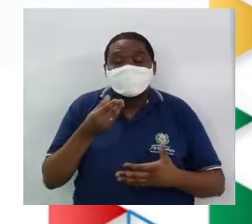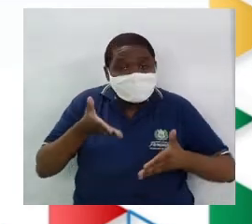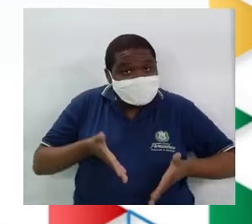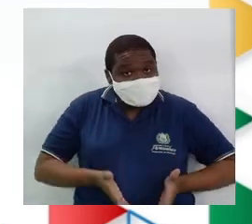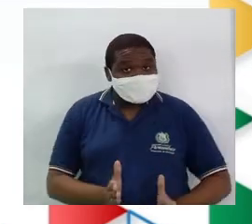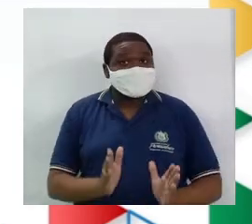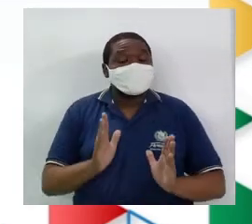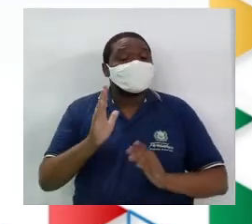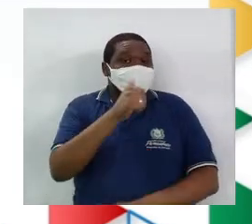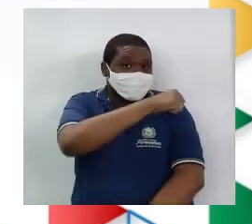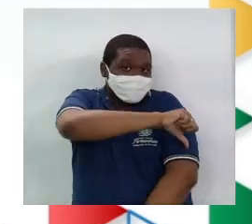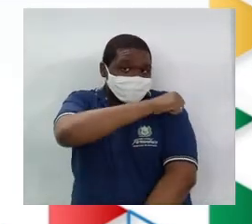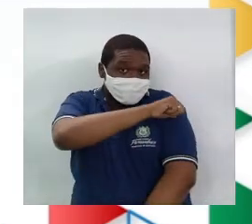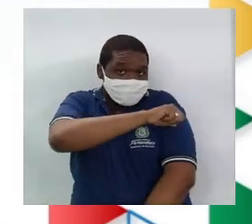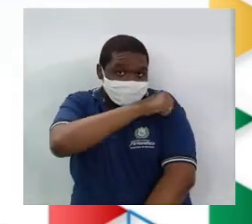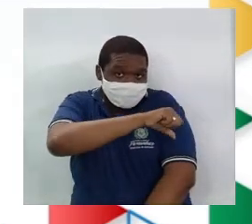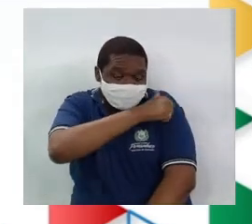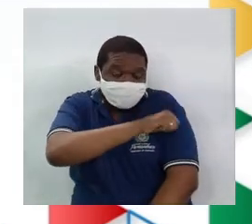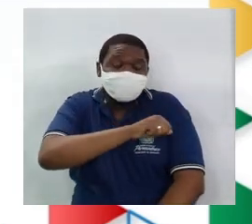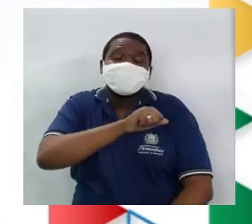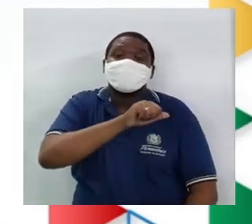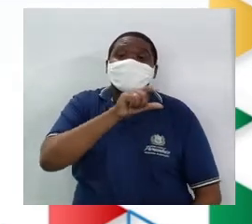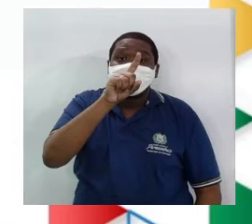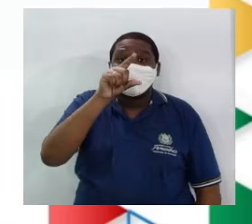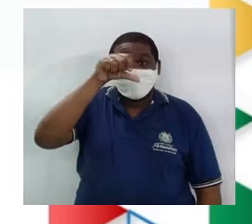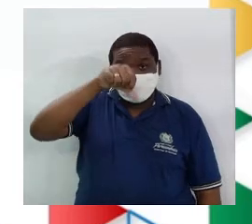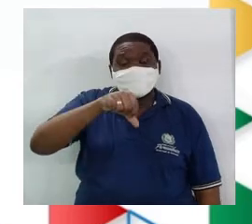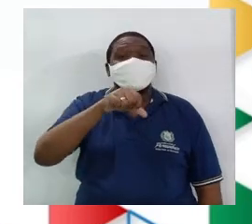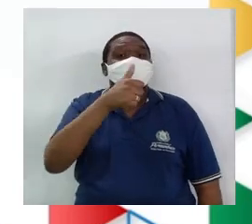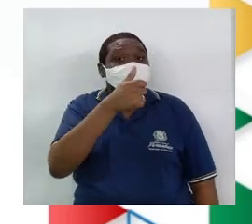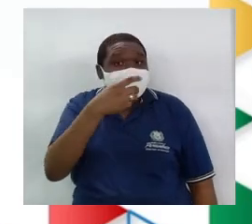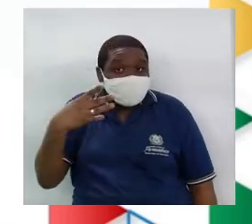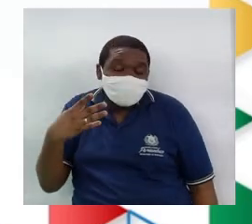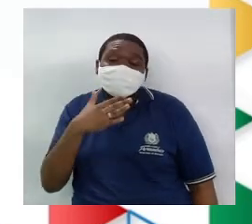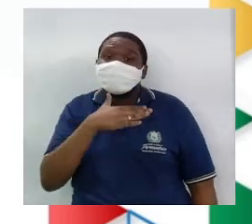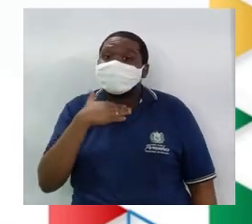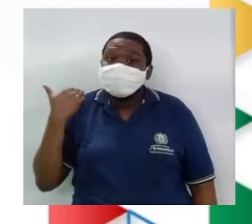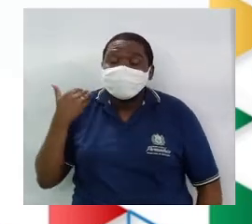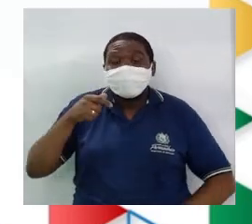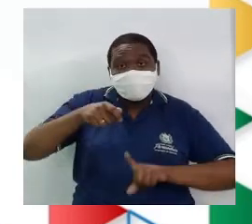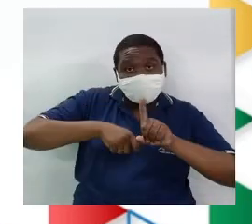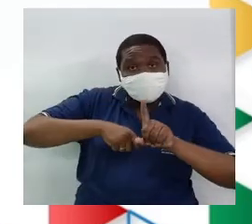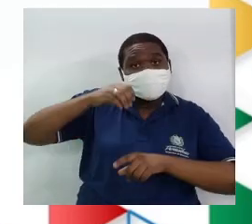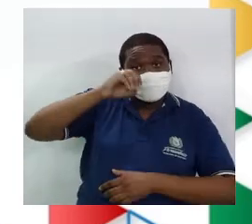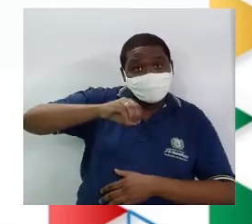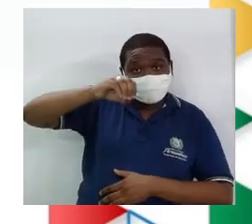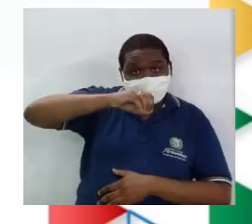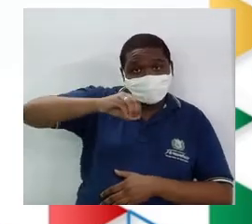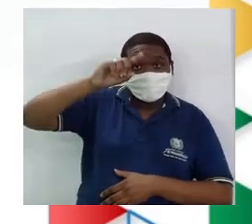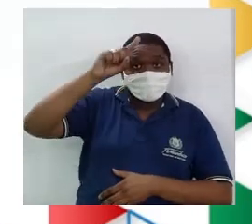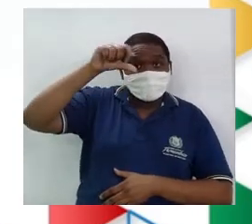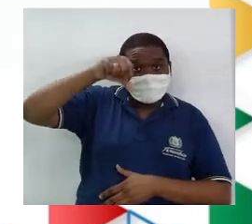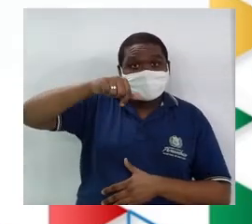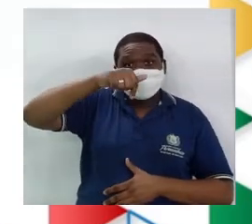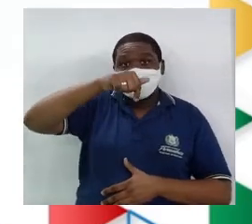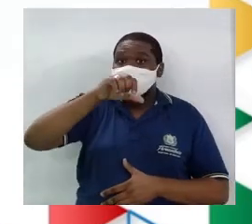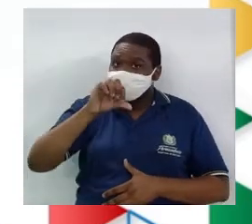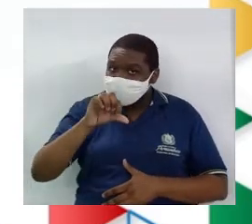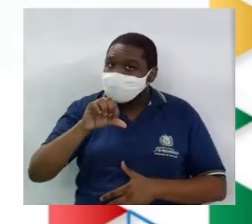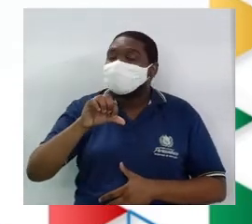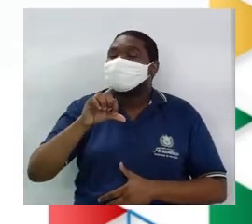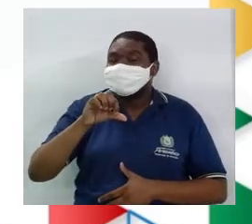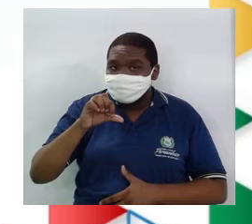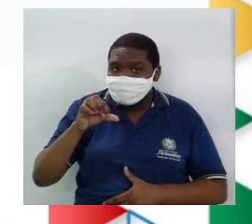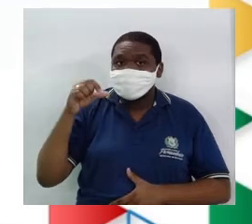de Janeiro em 1914 e morreu em outubro de 79. Ele foi um jornalista, como eu